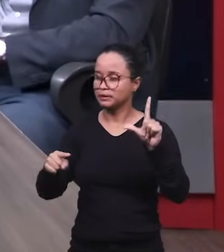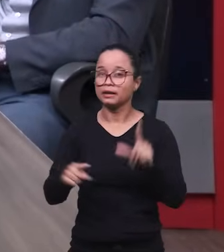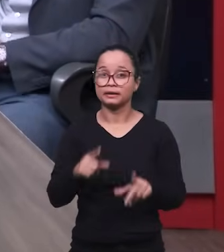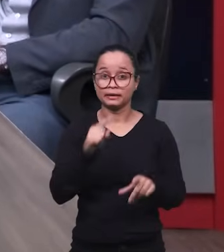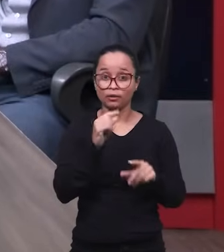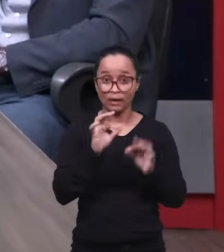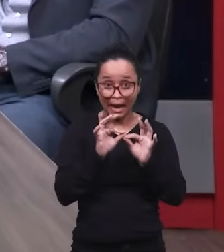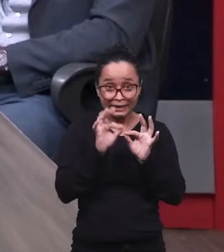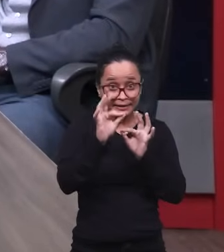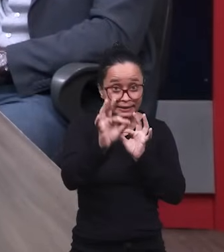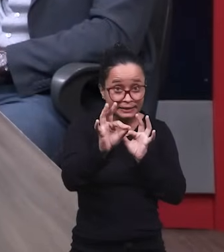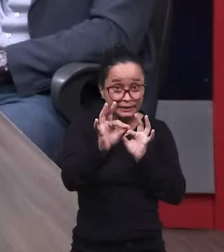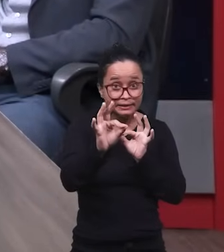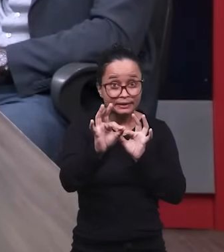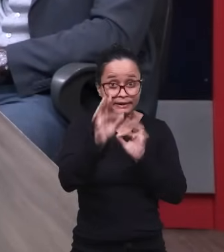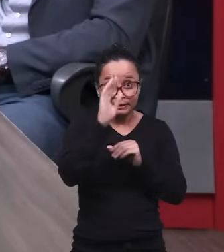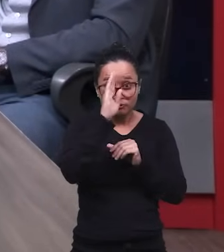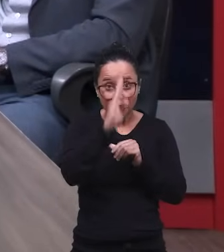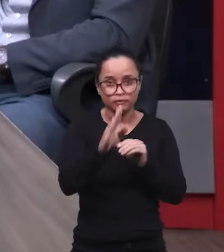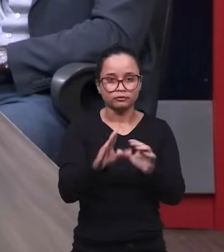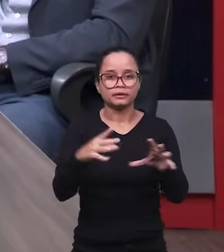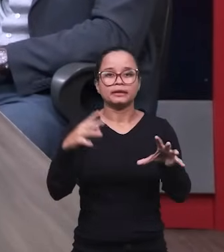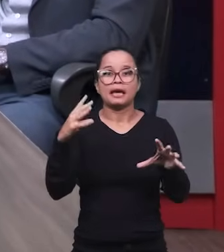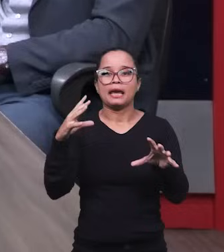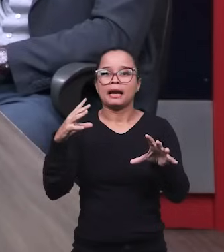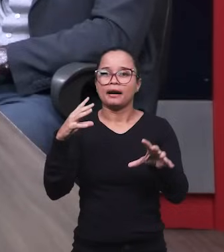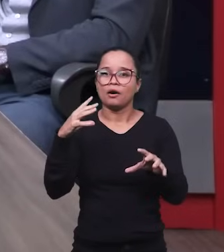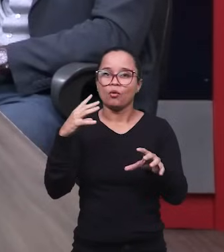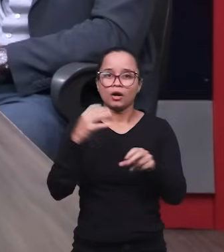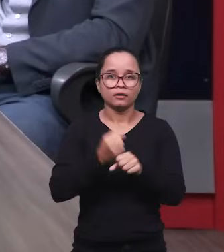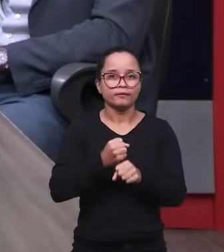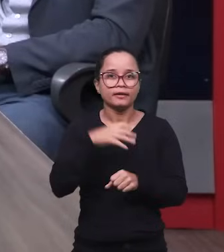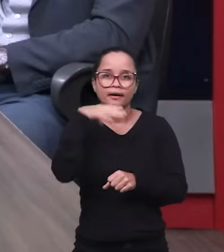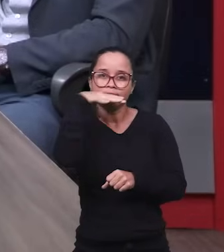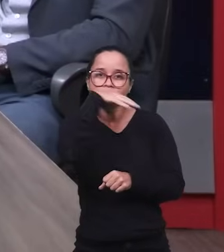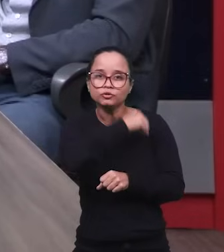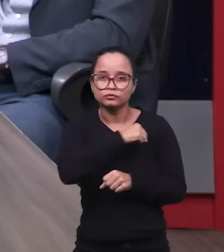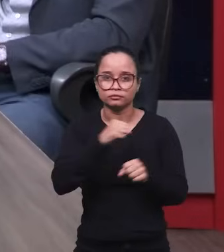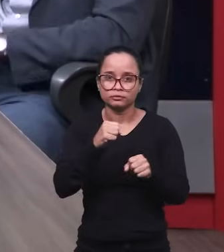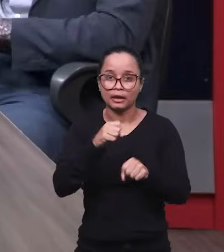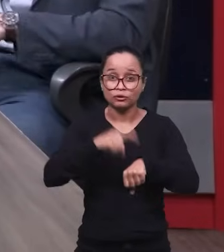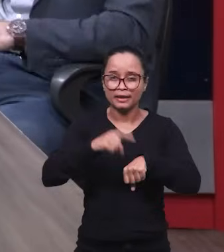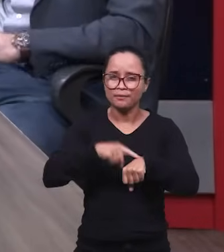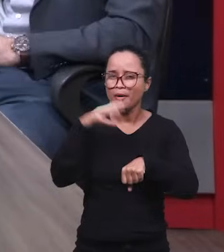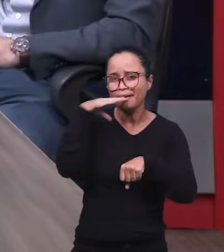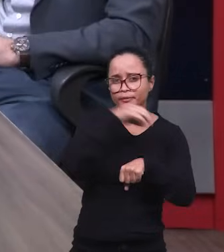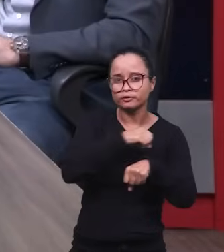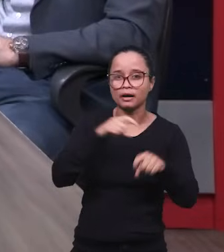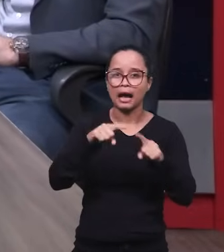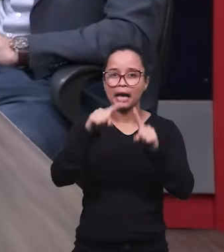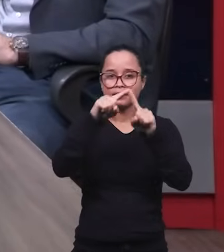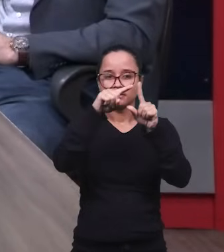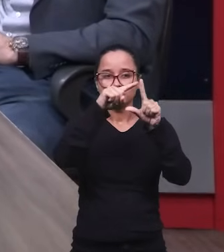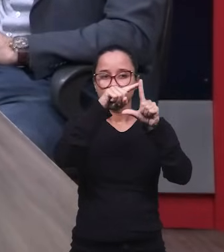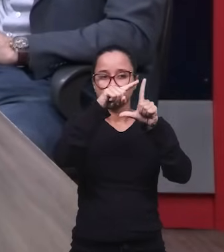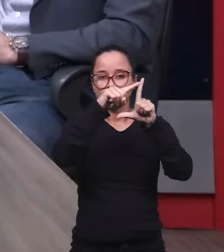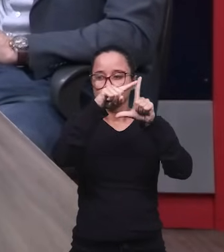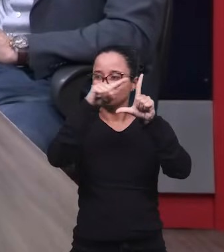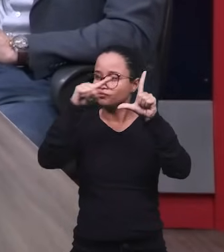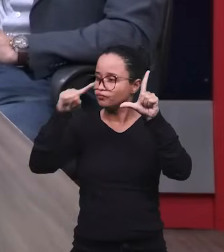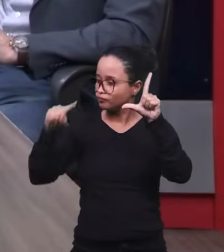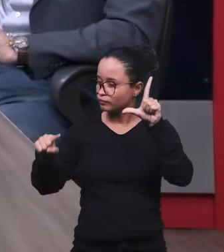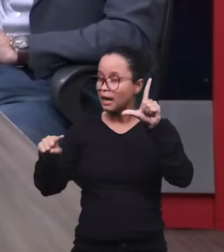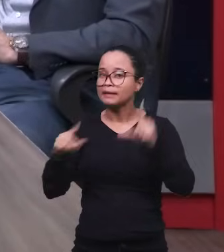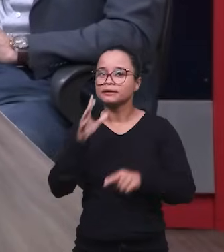um percurso menor, um tempo menor, do que para a pessoa que está do lado de fora. Então, por